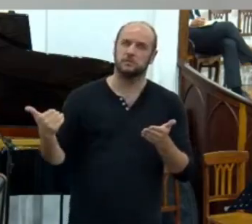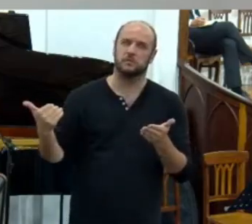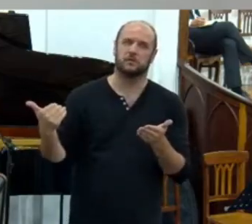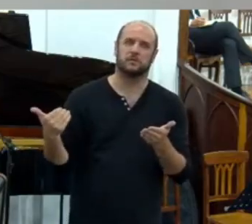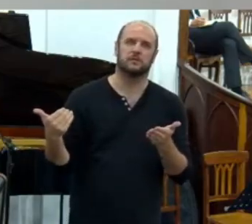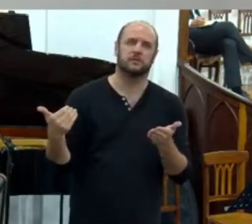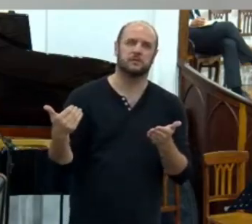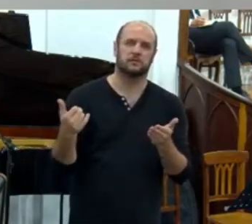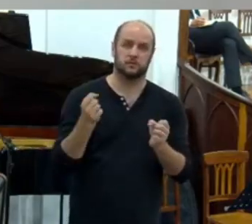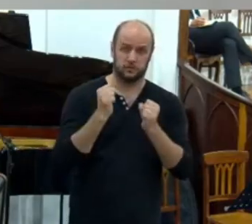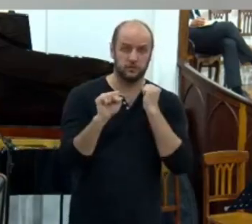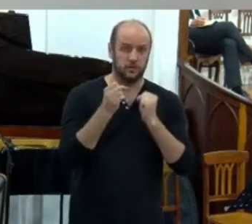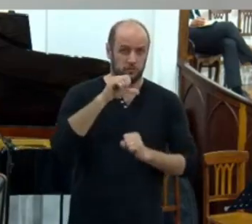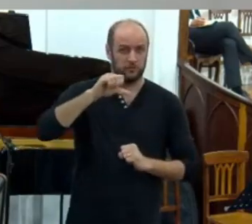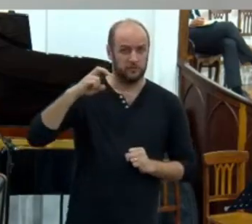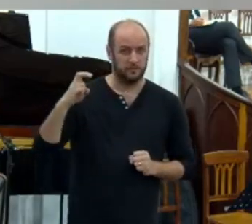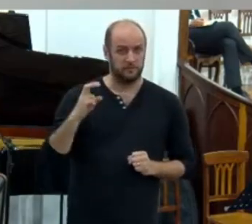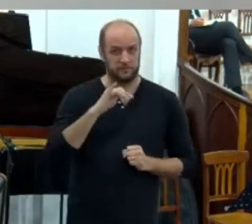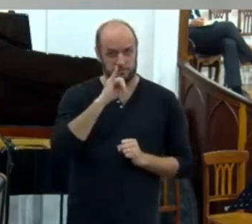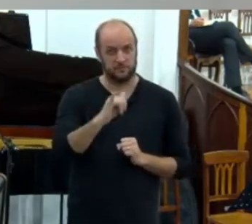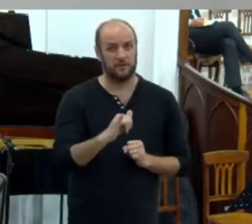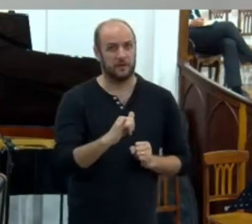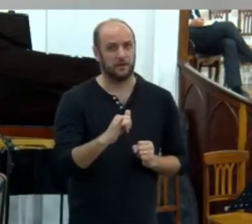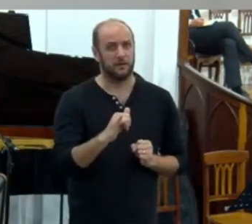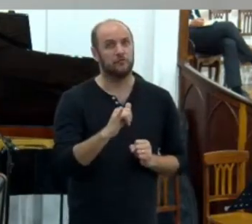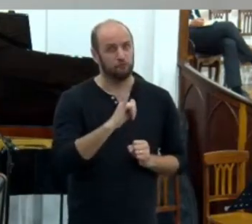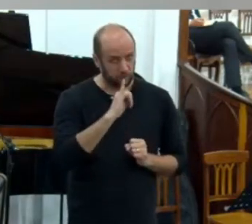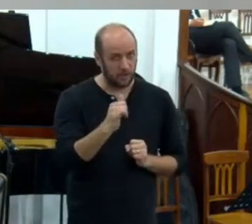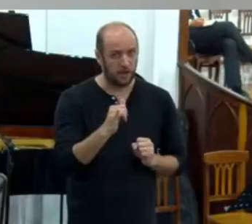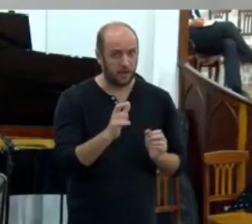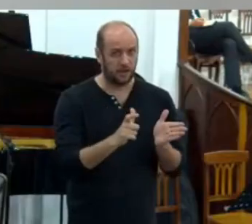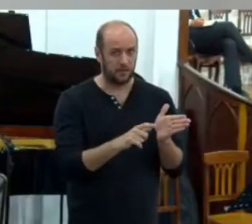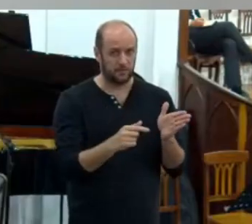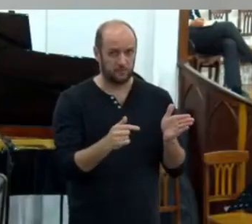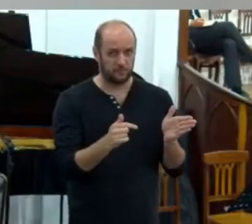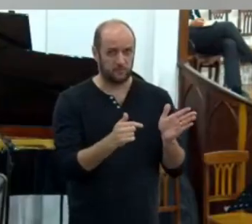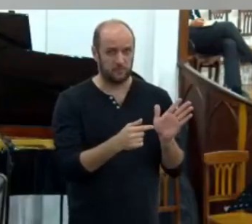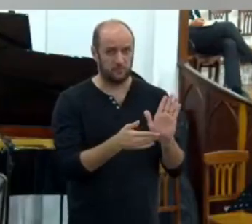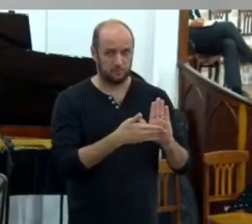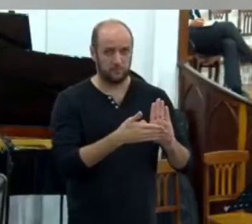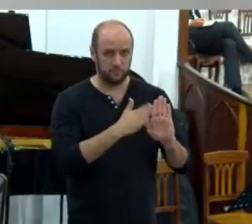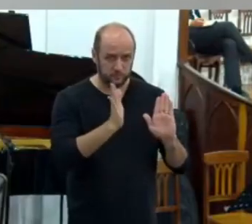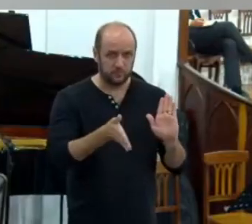do Salmo 95, e eles estão citando o Salmo 95,